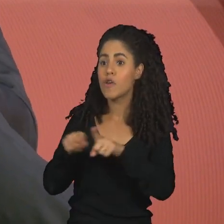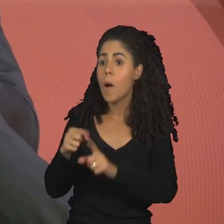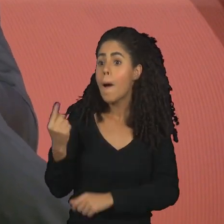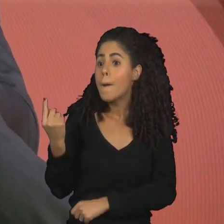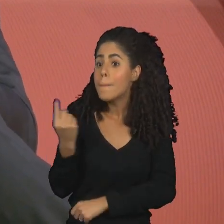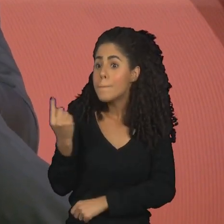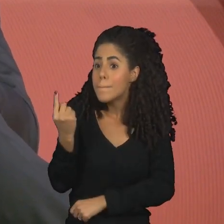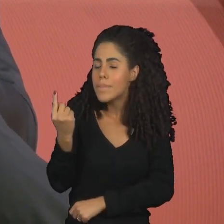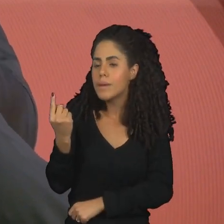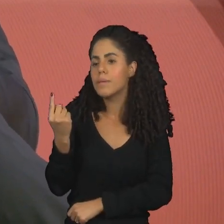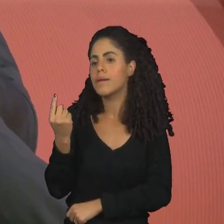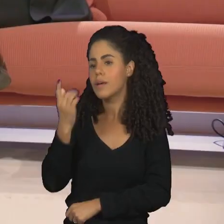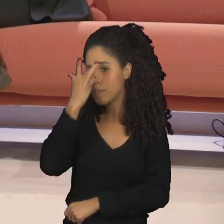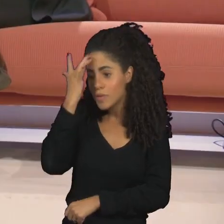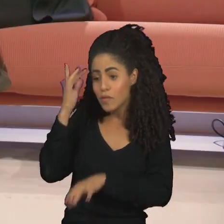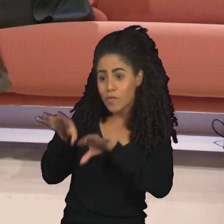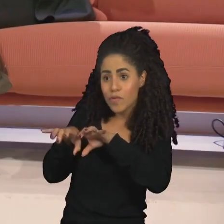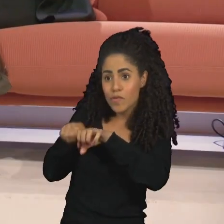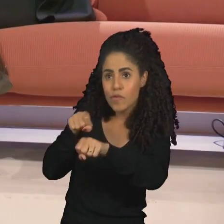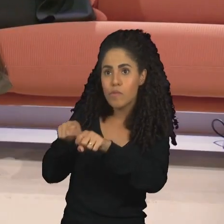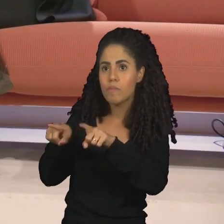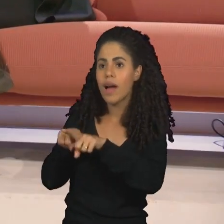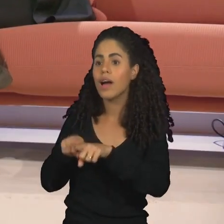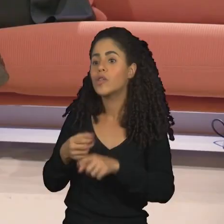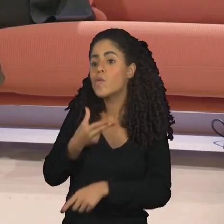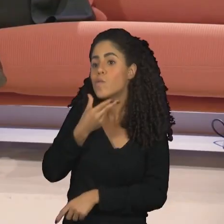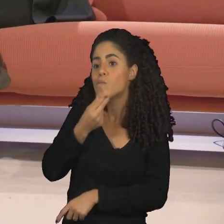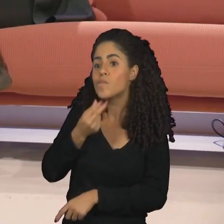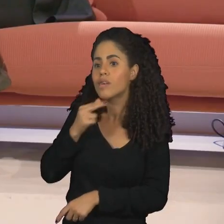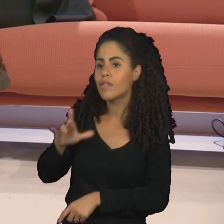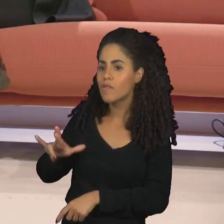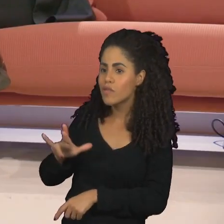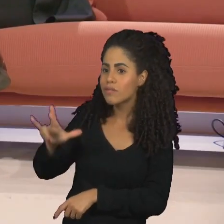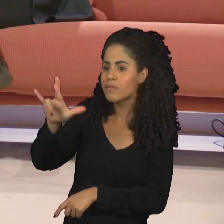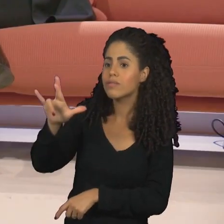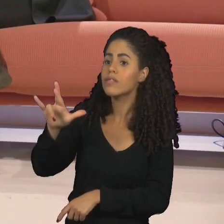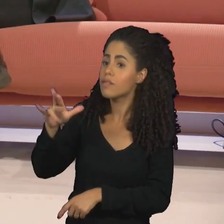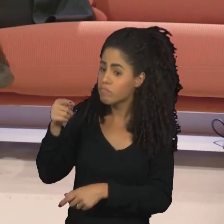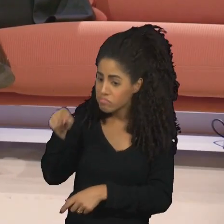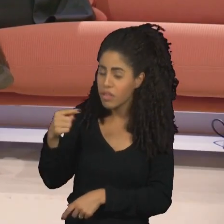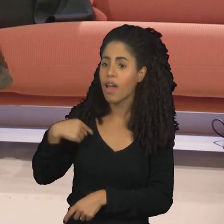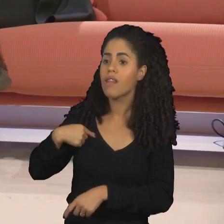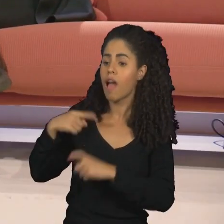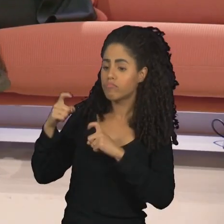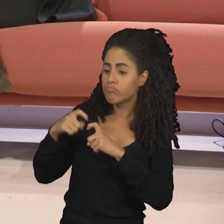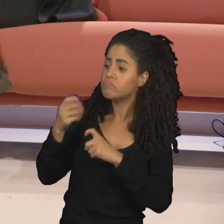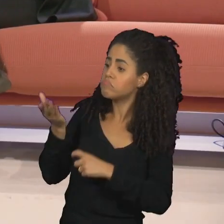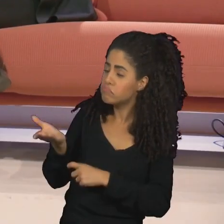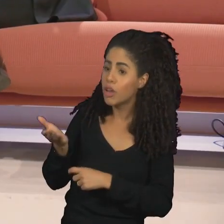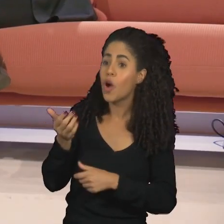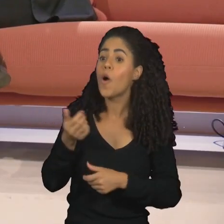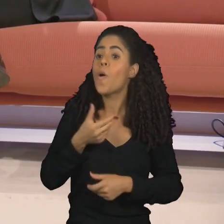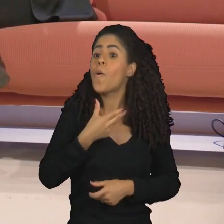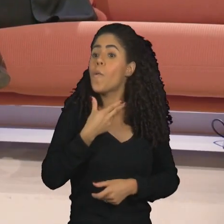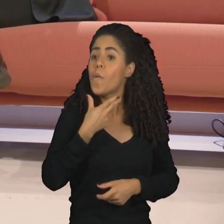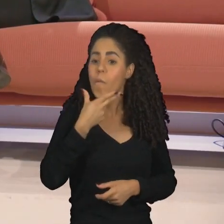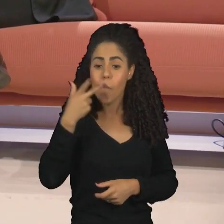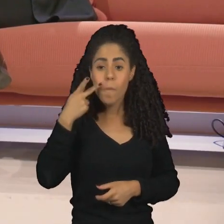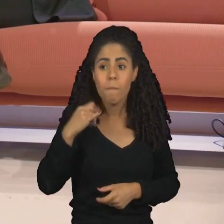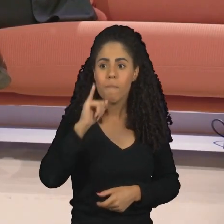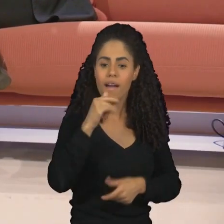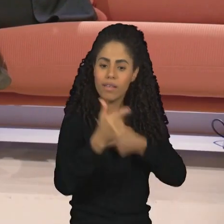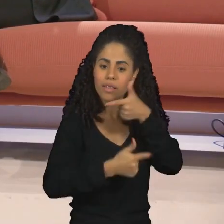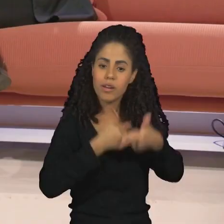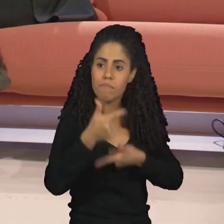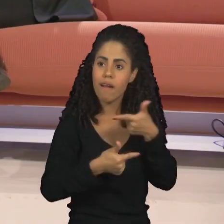doutor formado, que foi um menino da Rocinha. Uhum. O pai trabalhava na PUC na parte